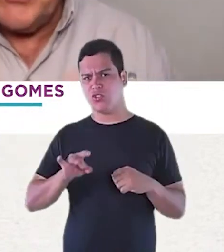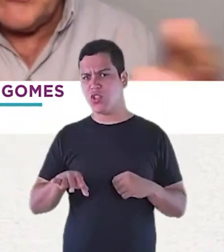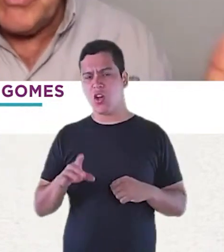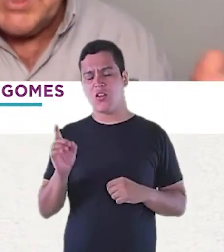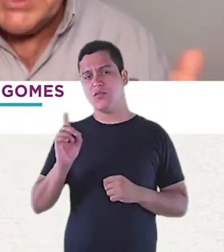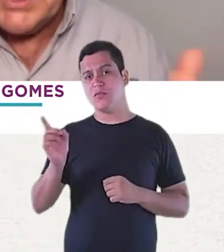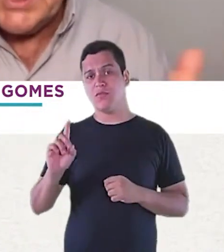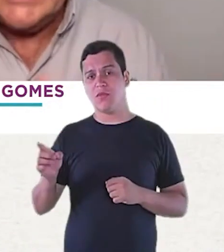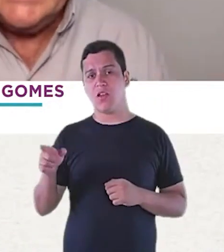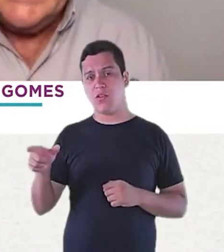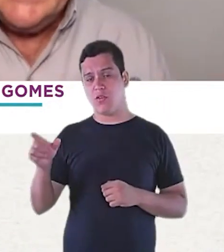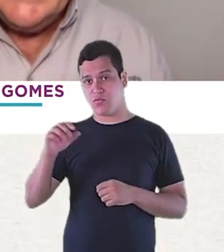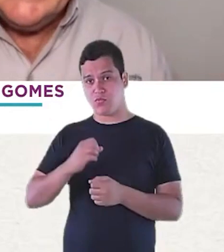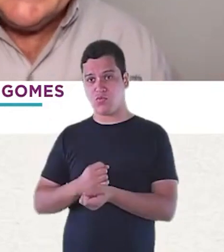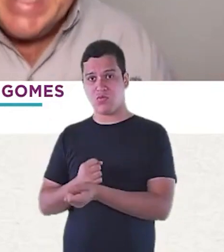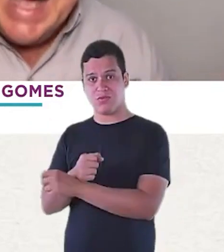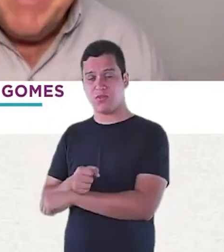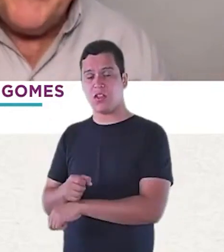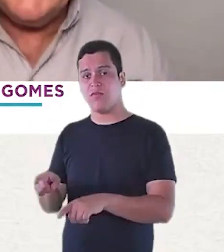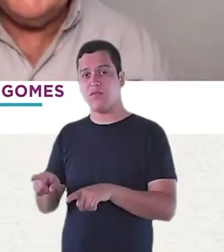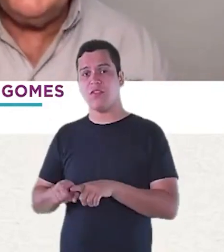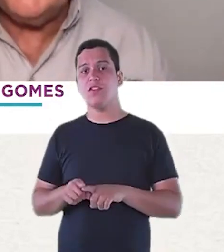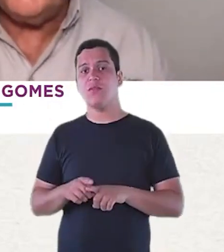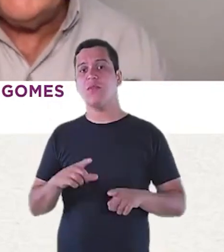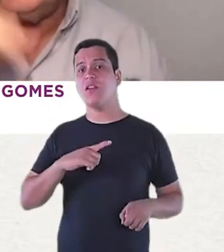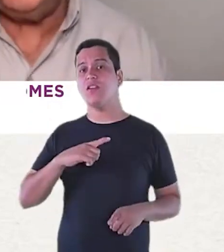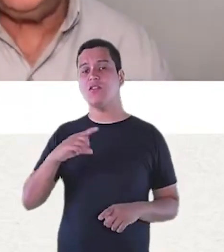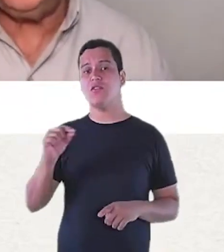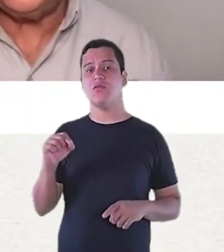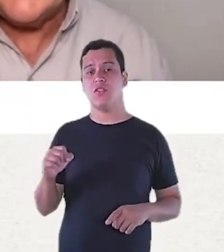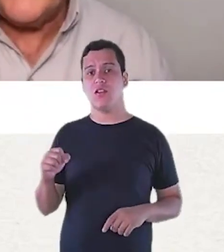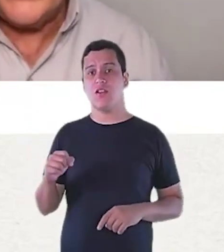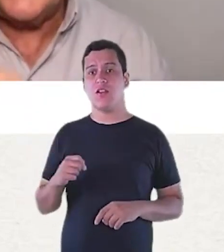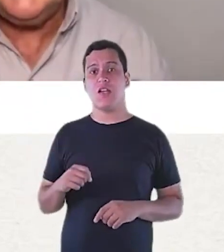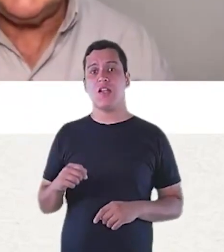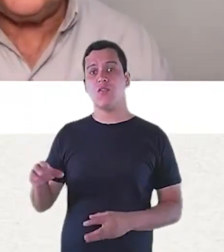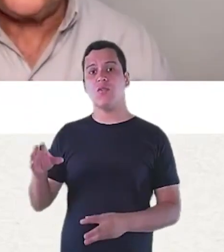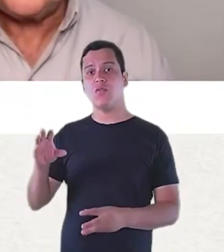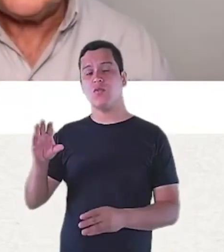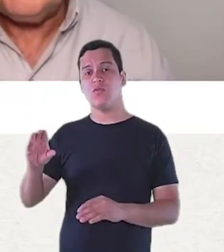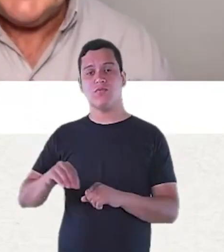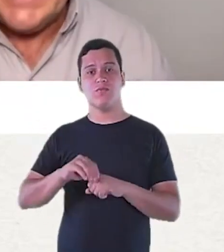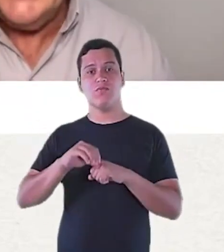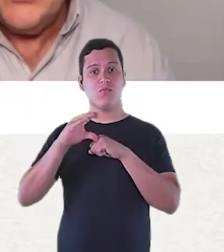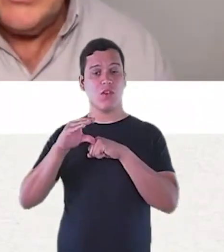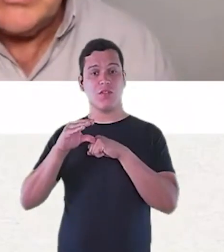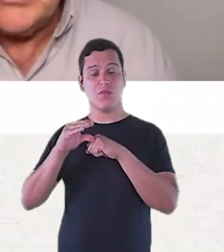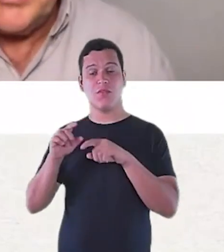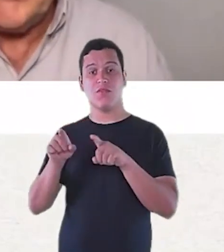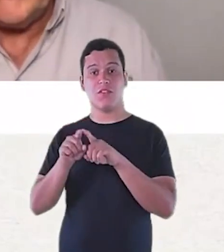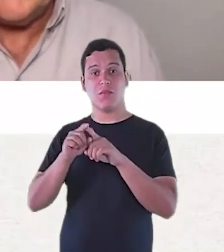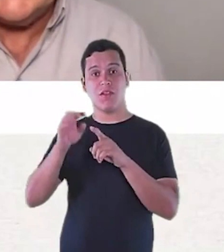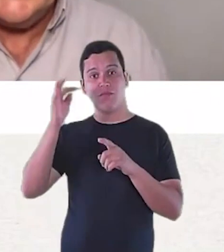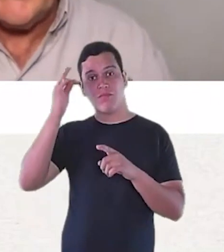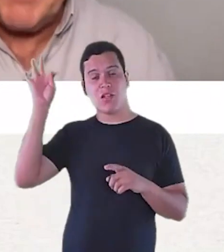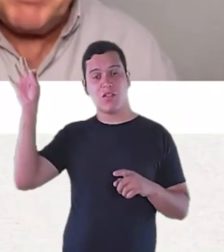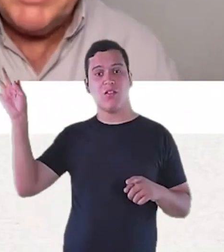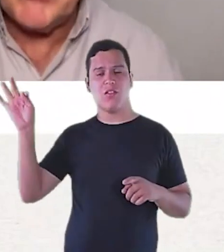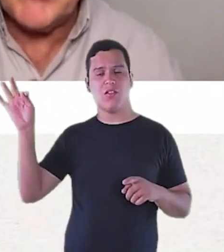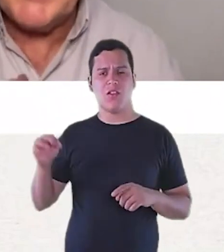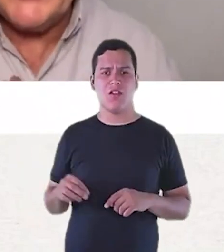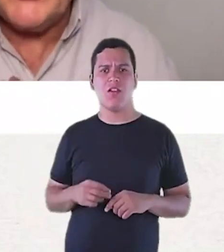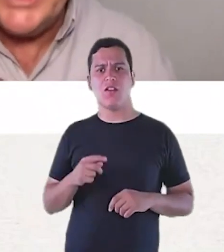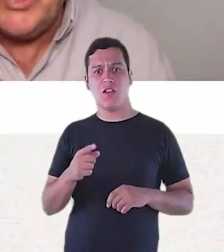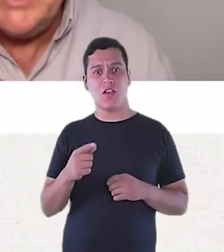né? Como se fosse uma mercadoria. Da África vinha conhecimento, tecnologia. Aí por isso que eu criei